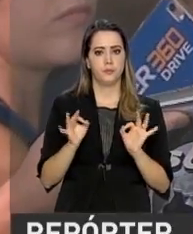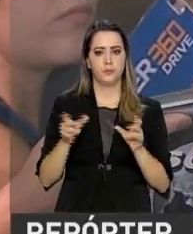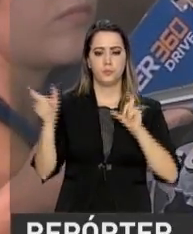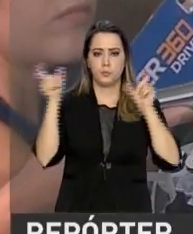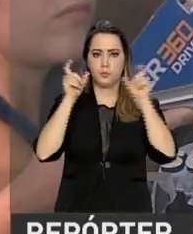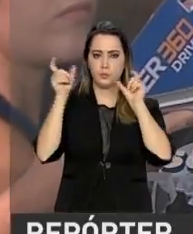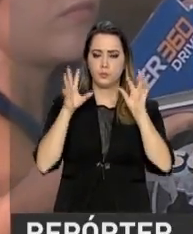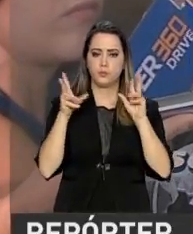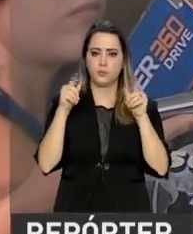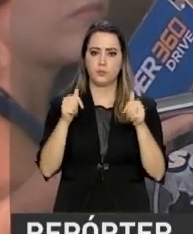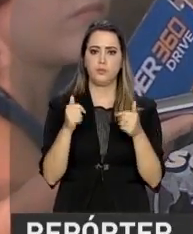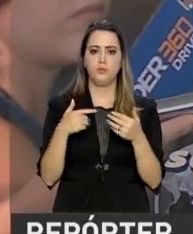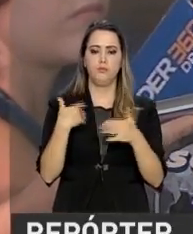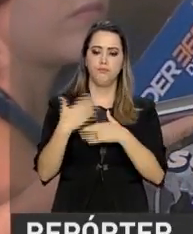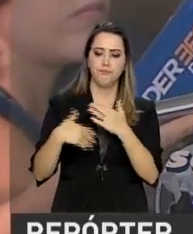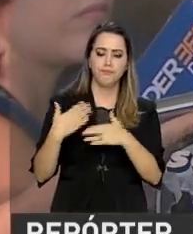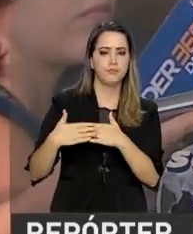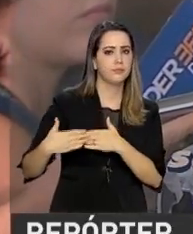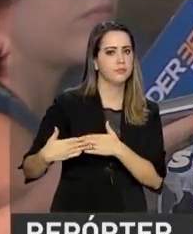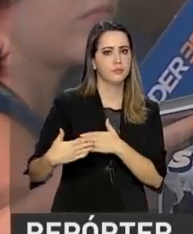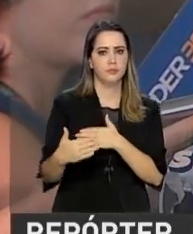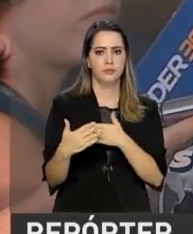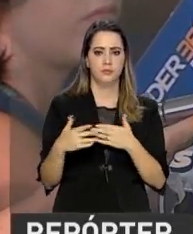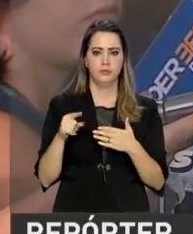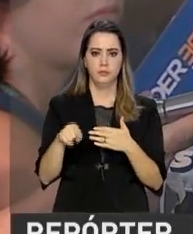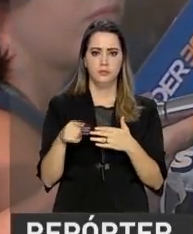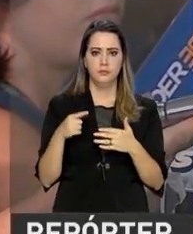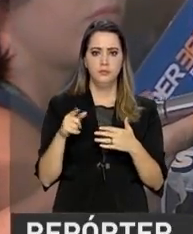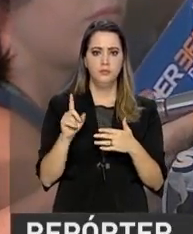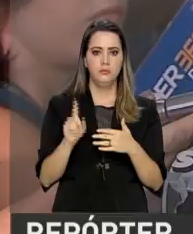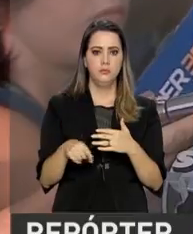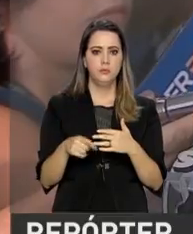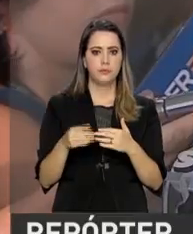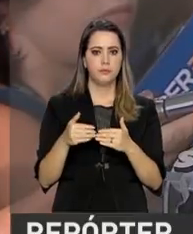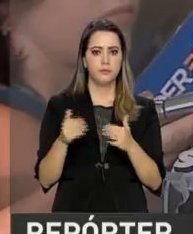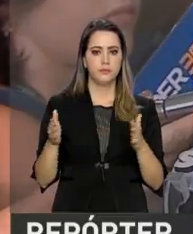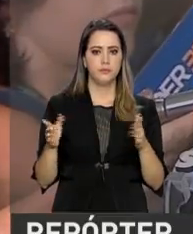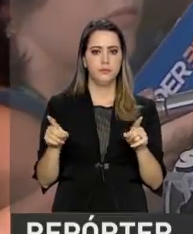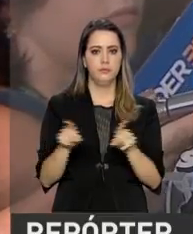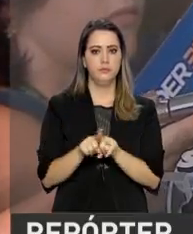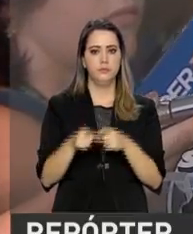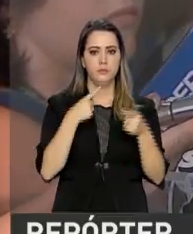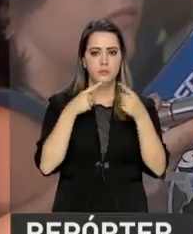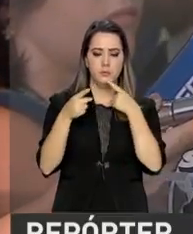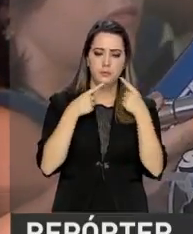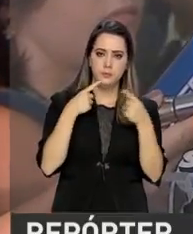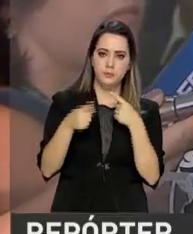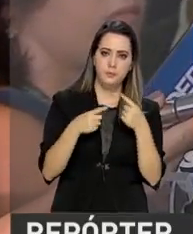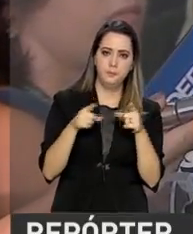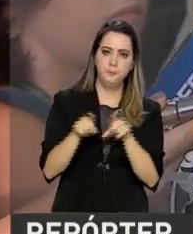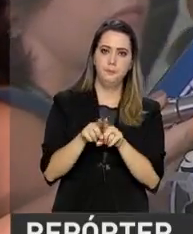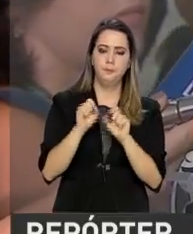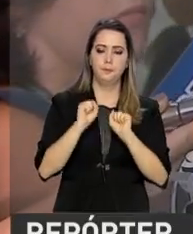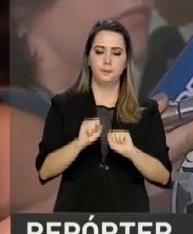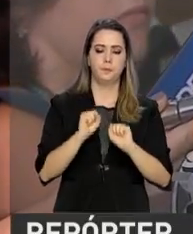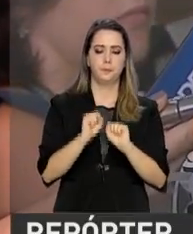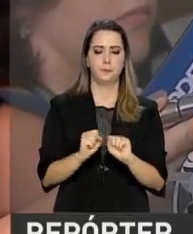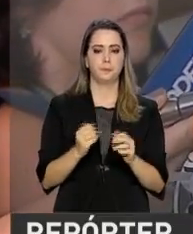atento a todos esses desdobramentos, está aberto para um diálogo, para uma tentativa